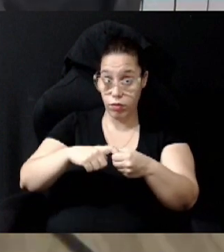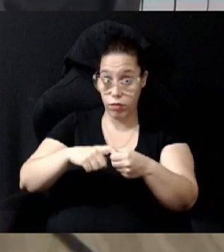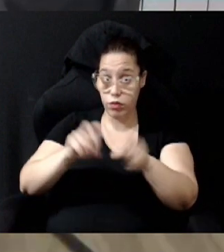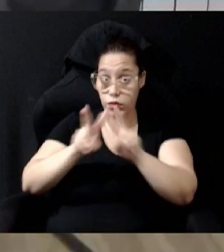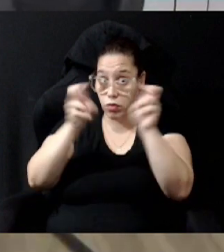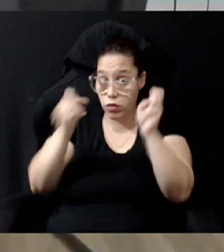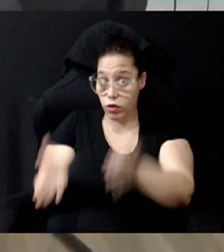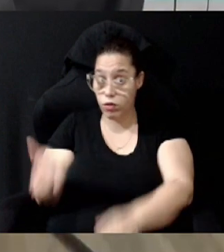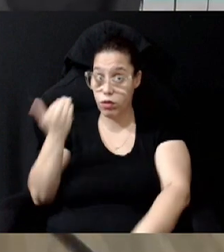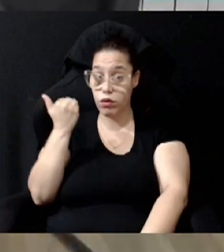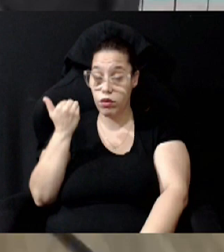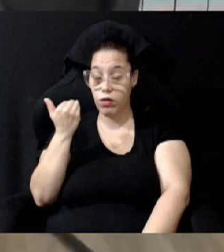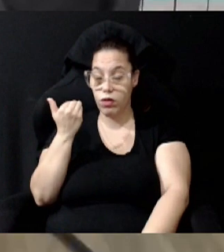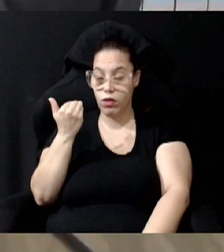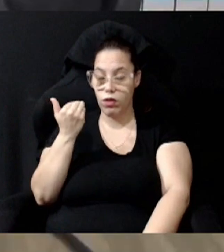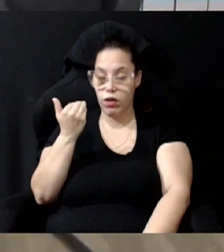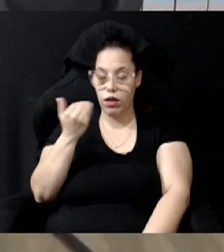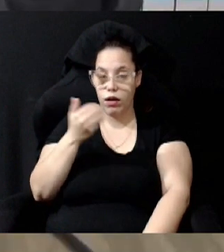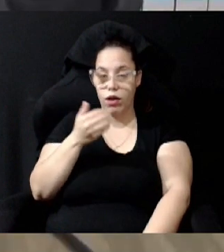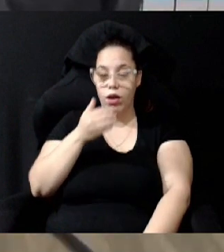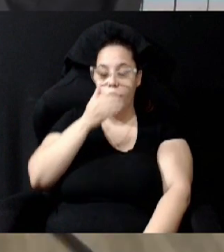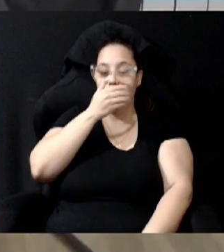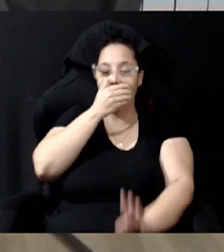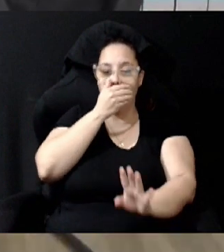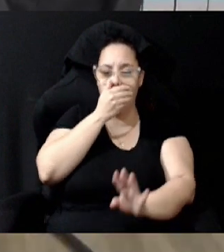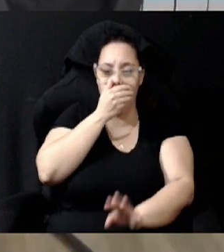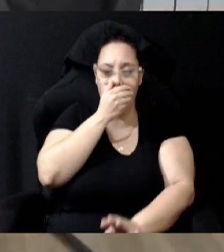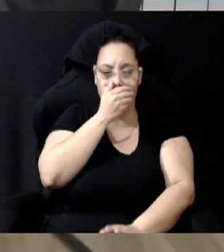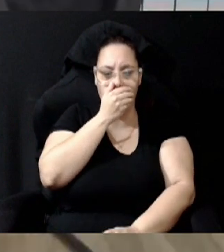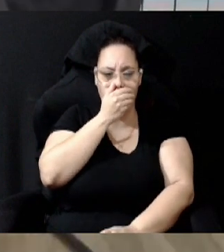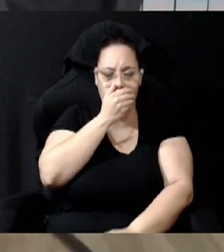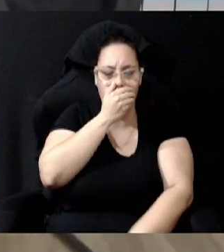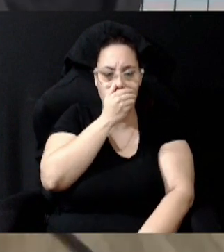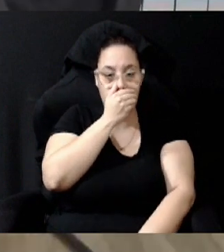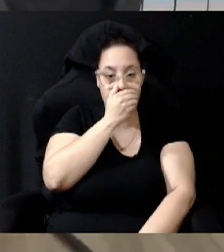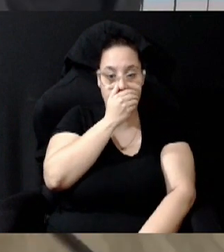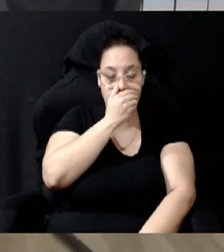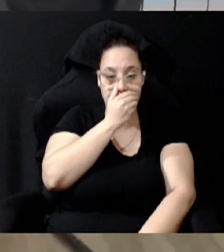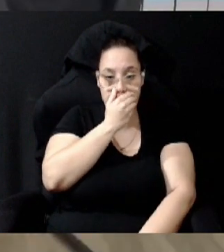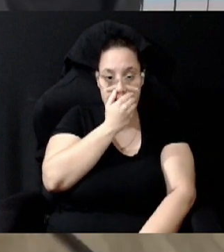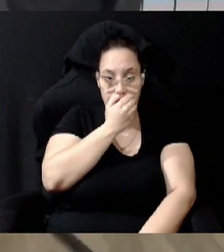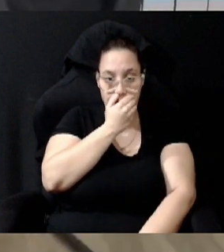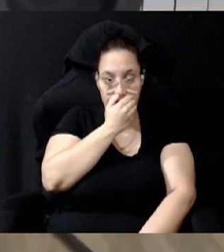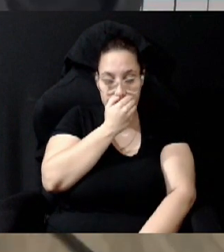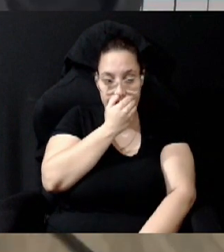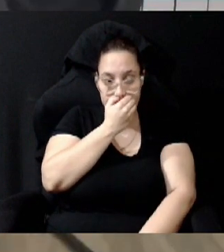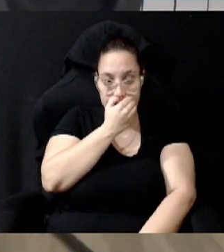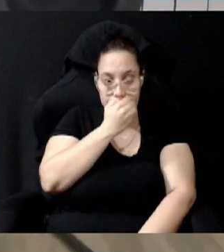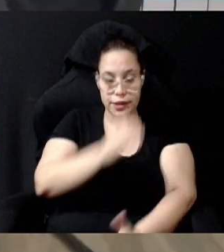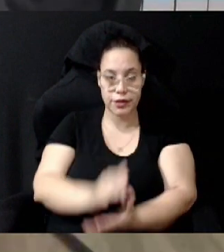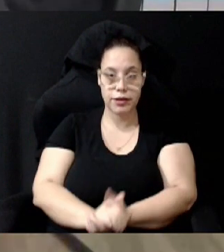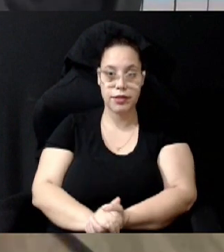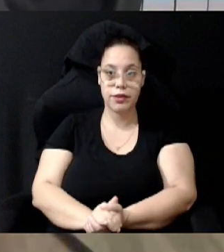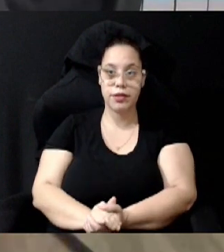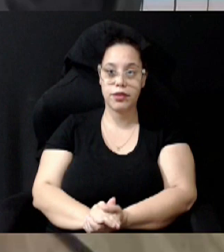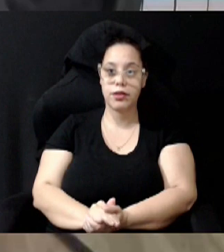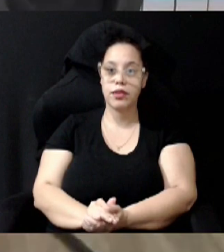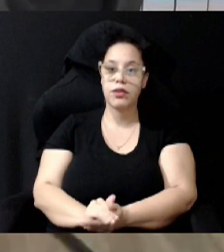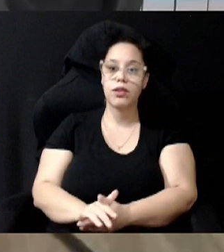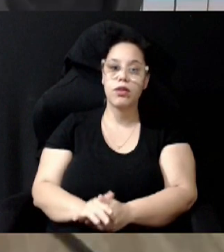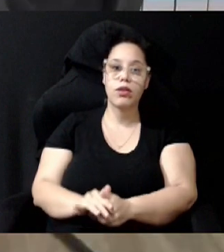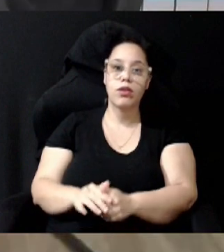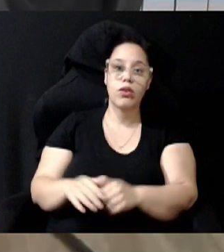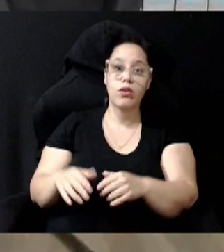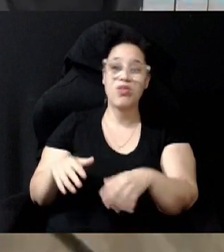aí do nosso break, eu gostaria de saber sobre essa situação que o senhor fala aí, que o seu humor vai